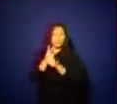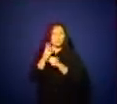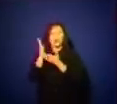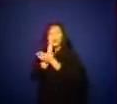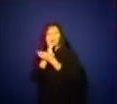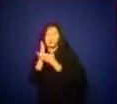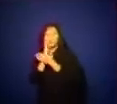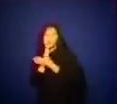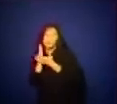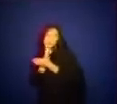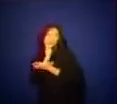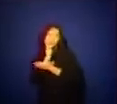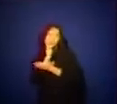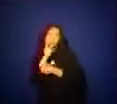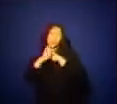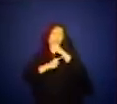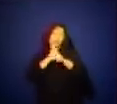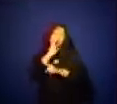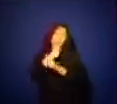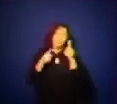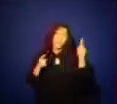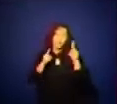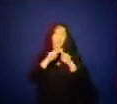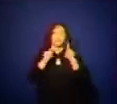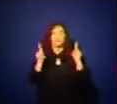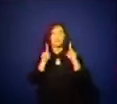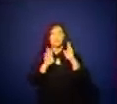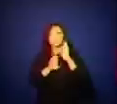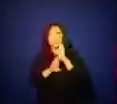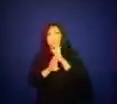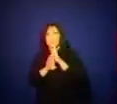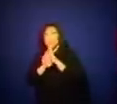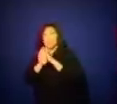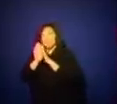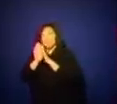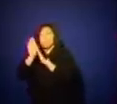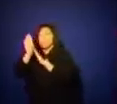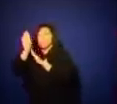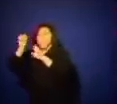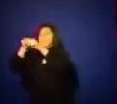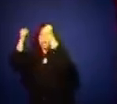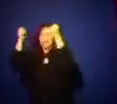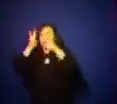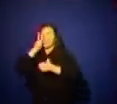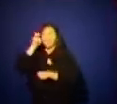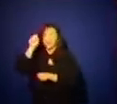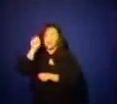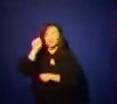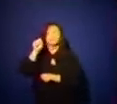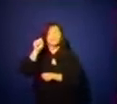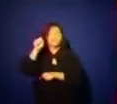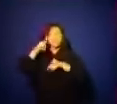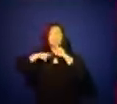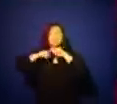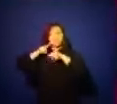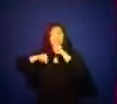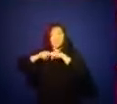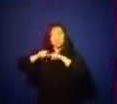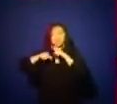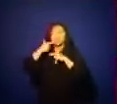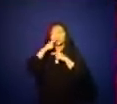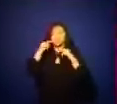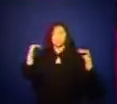um ano e meio a demanda não voltou para a gente de tendência ela subiu teve um choque enorme caiu mas ainda tá assim mas serviço já voltou encaixou